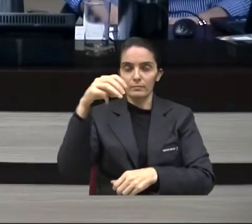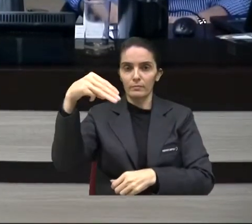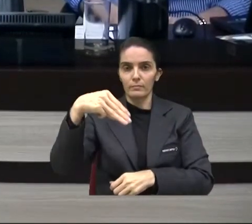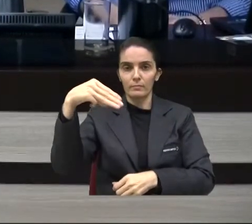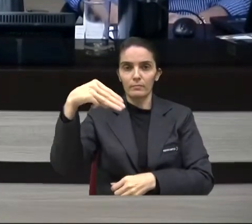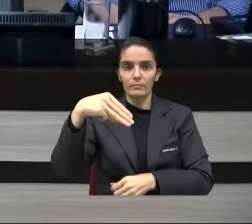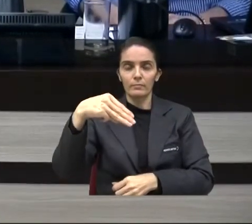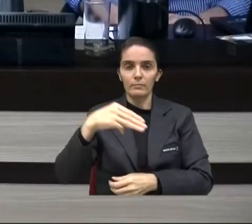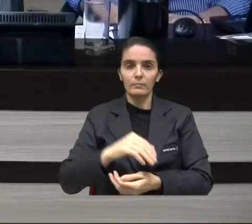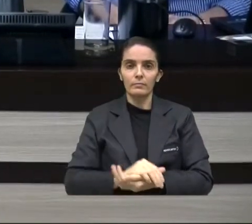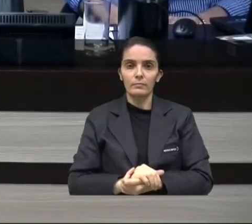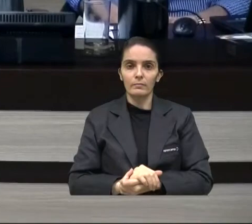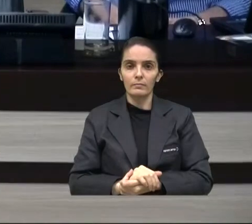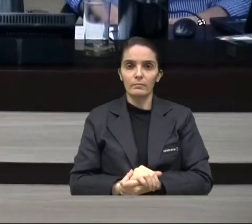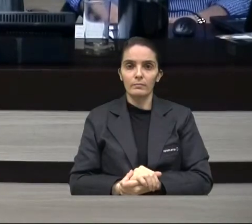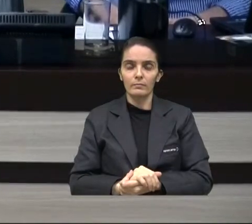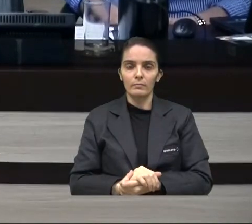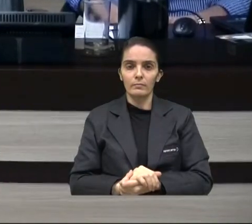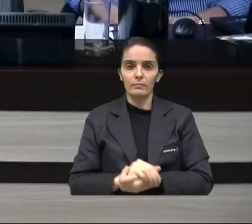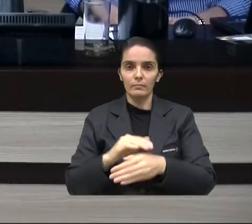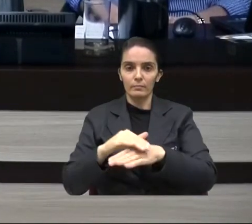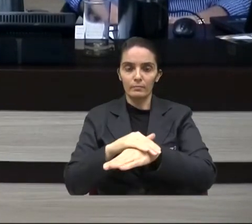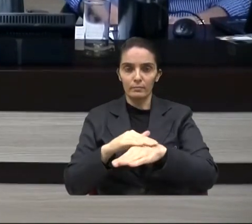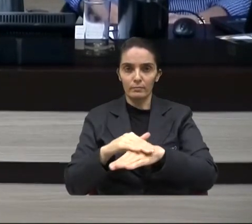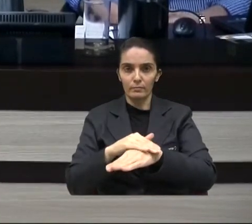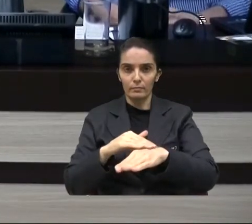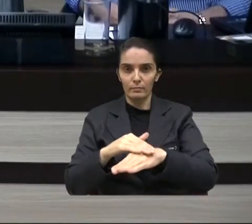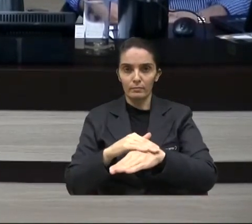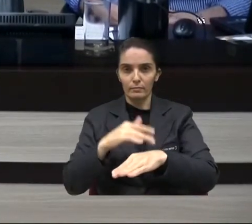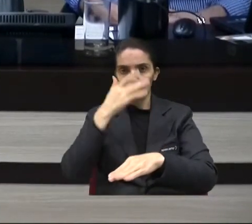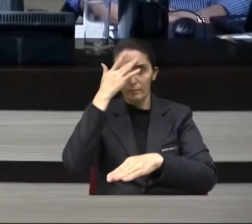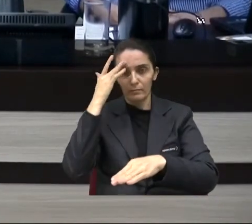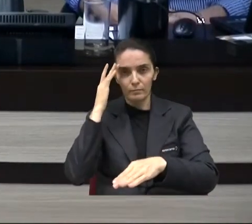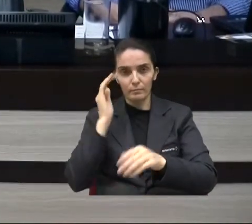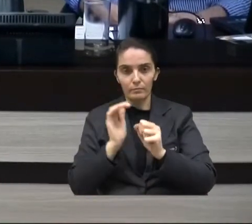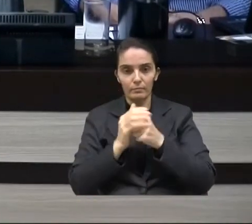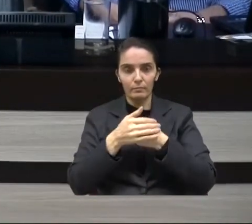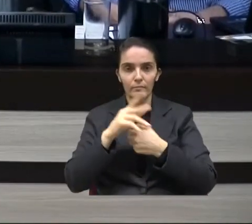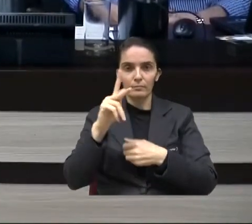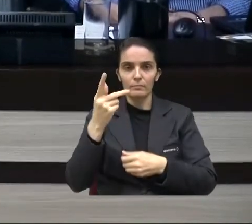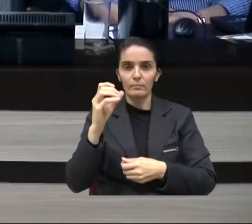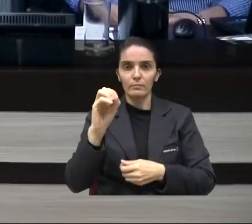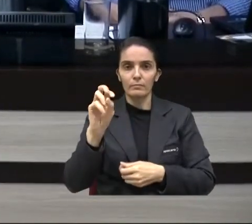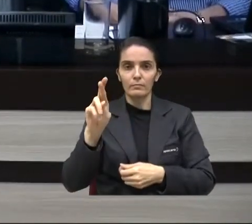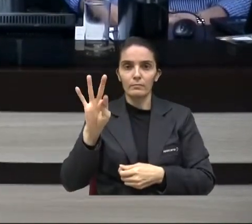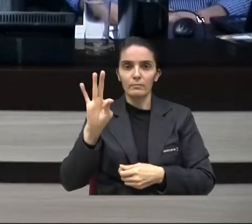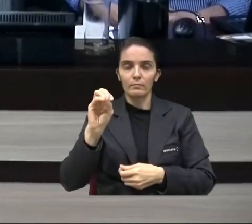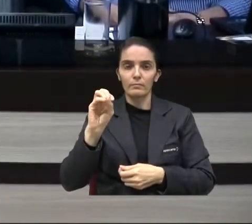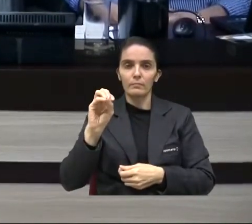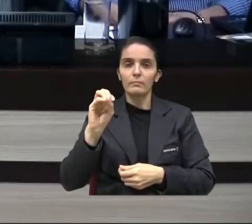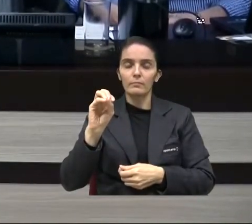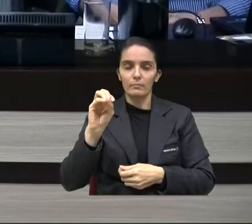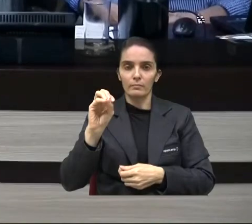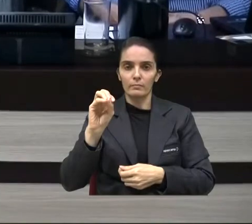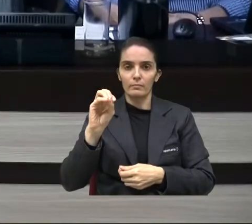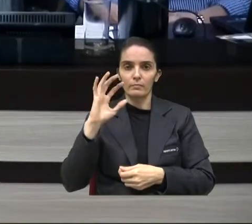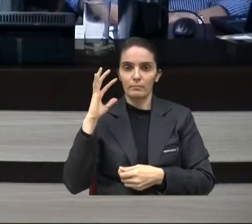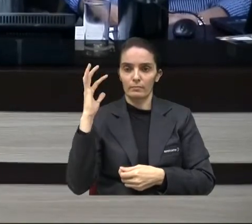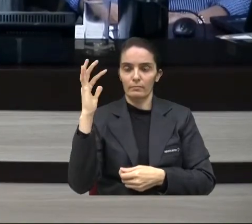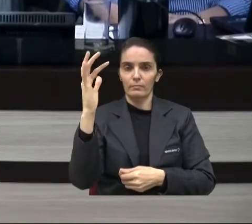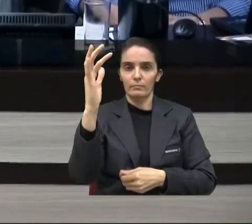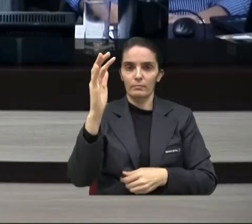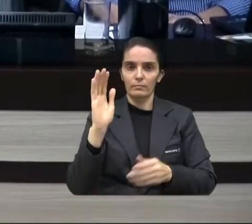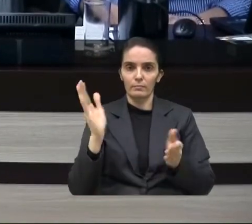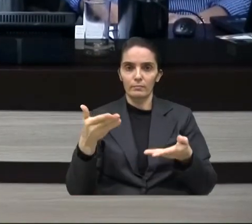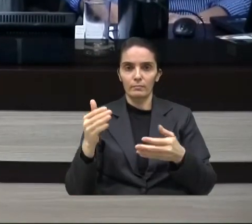minutos. Nós vamos atender o pessoal que vem defender o nosso horto municipal, nosso horto. Então, a sessão